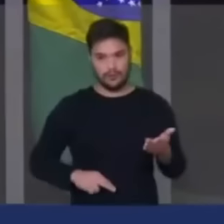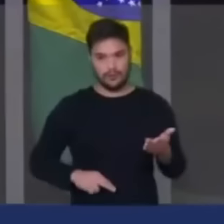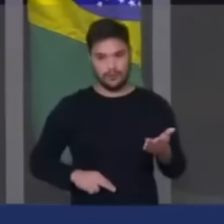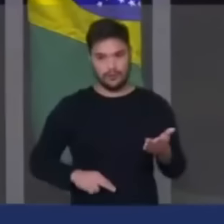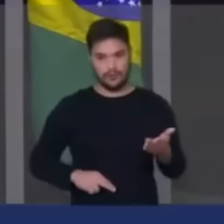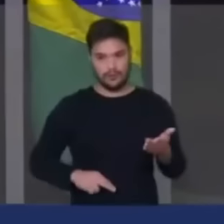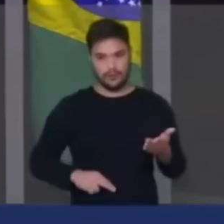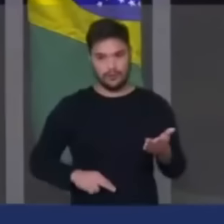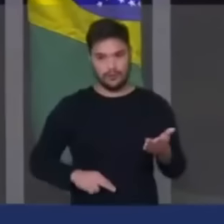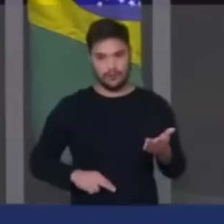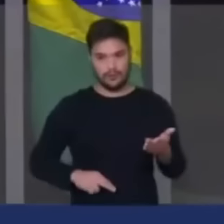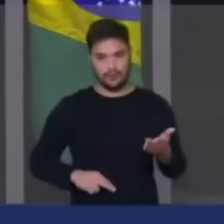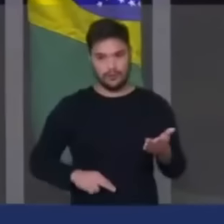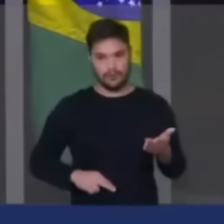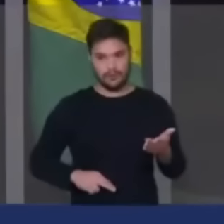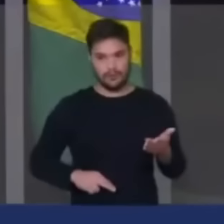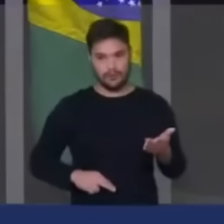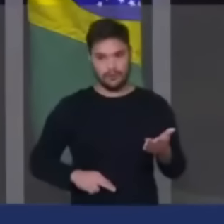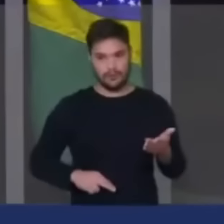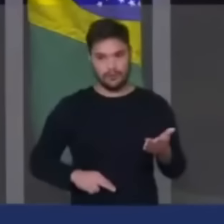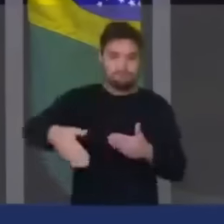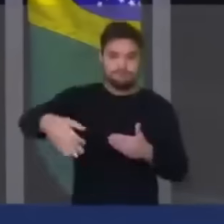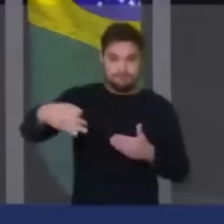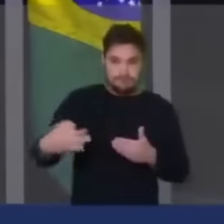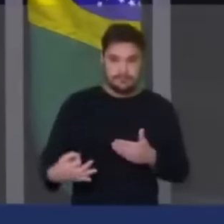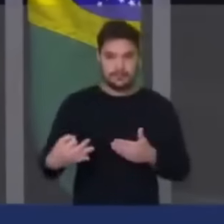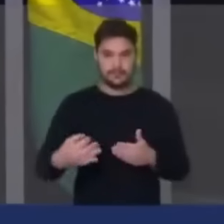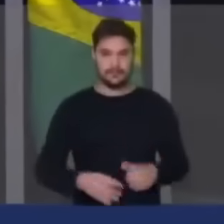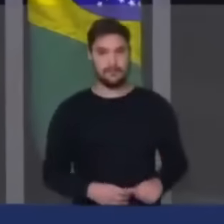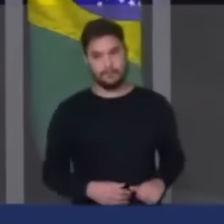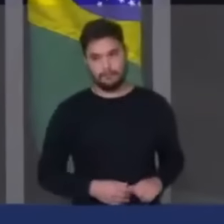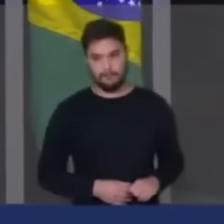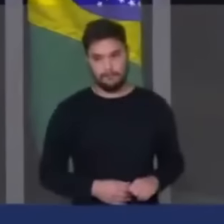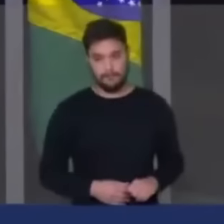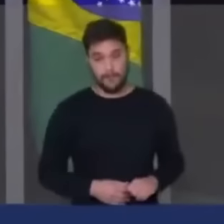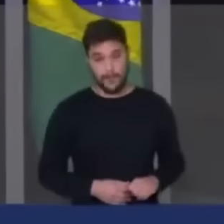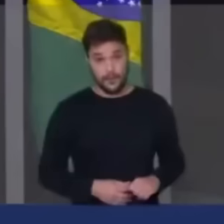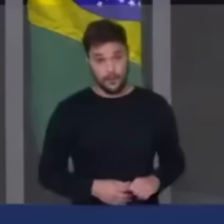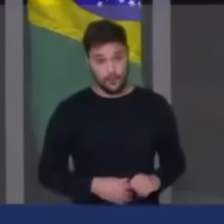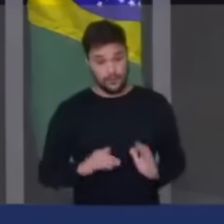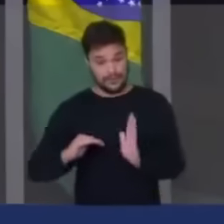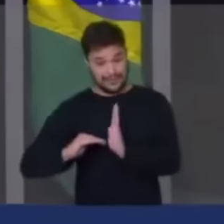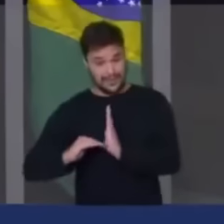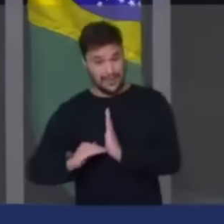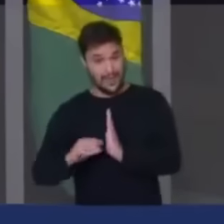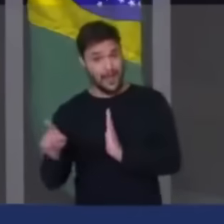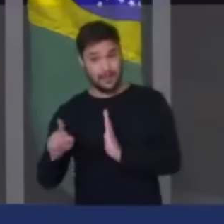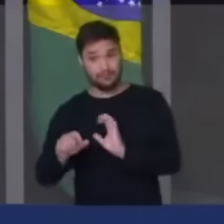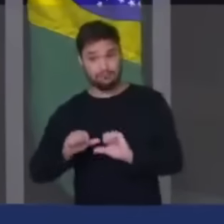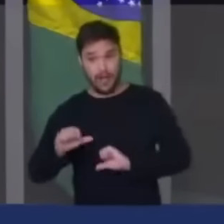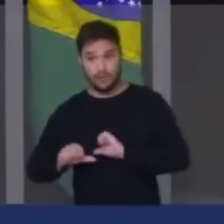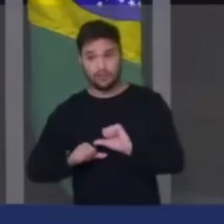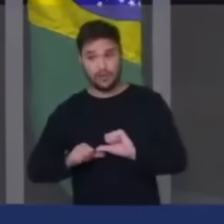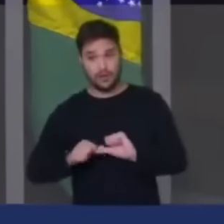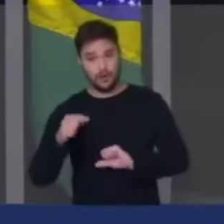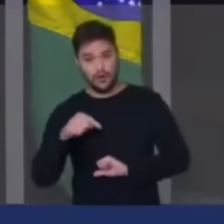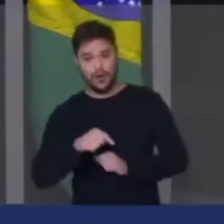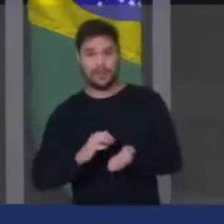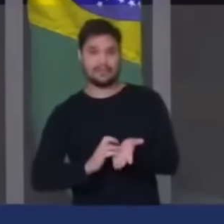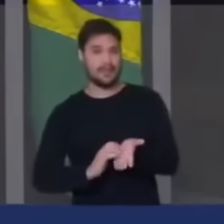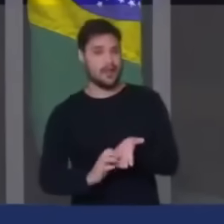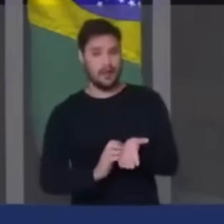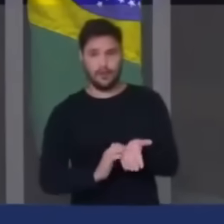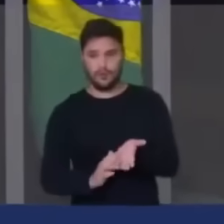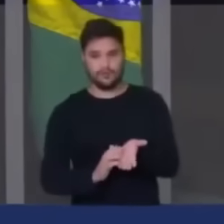tivéssemos previsibilidade. O Senado altera um pouco essa concepção